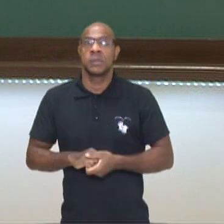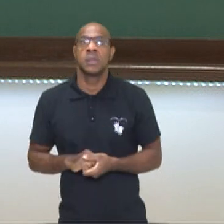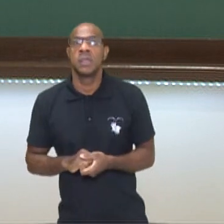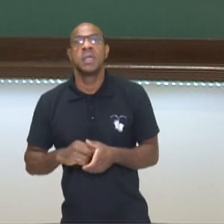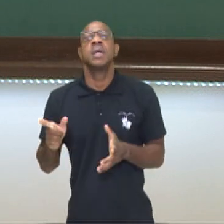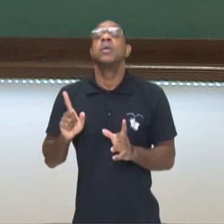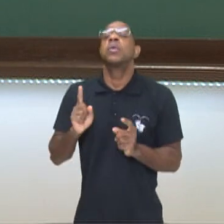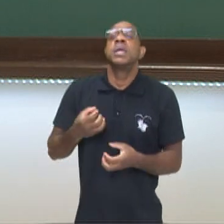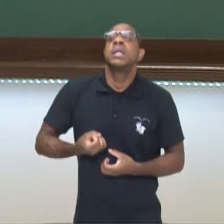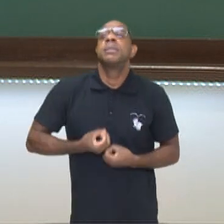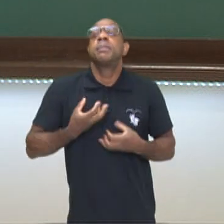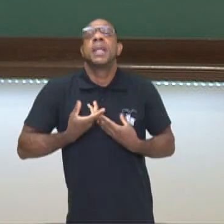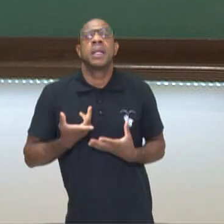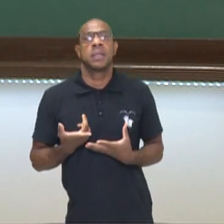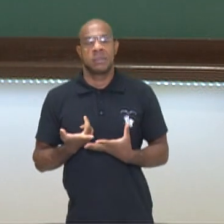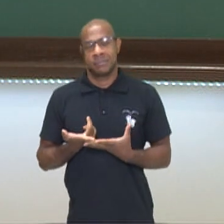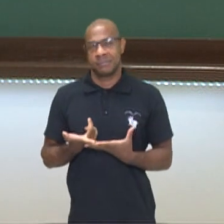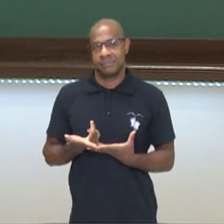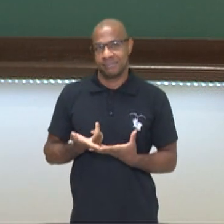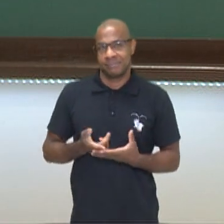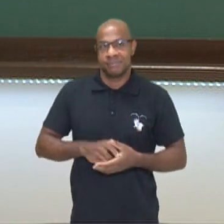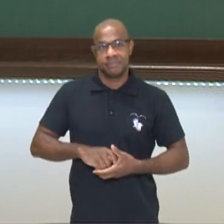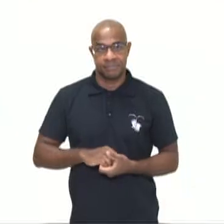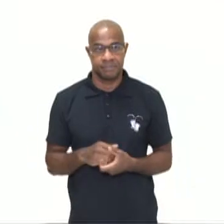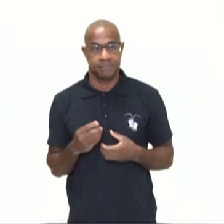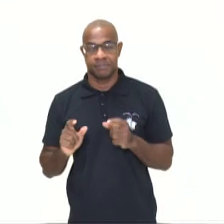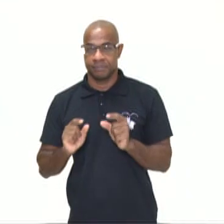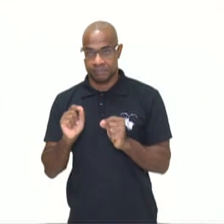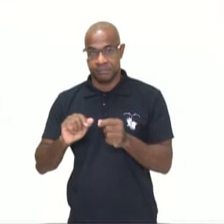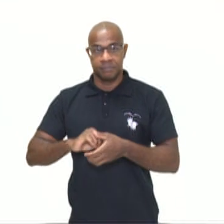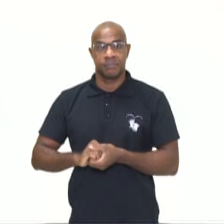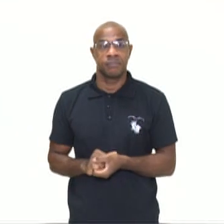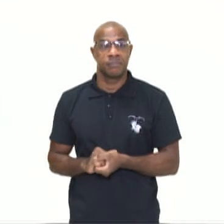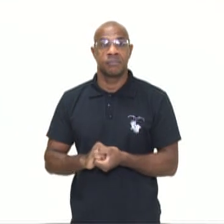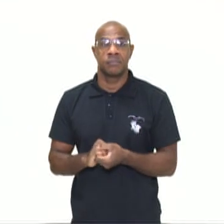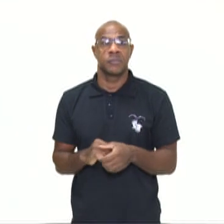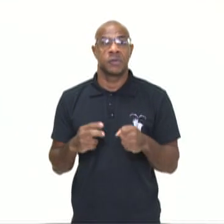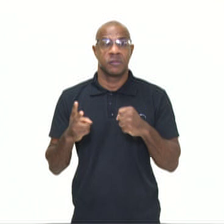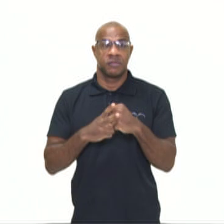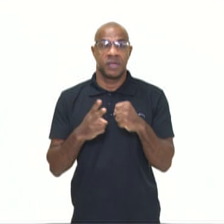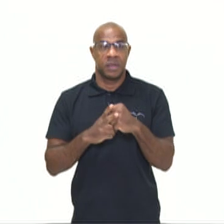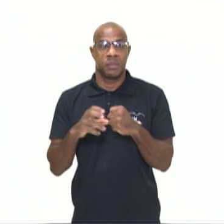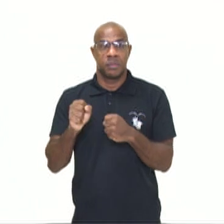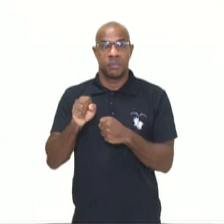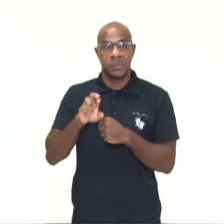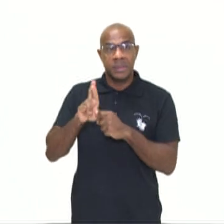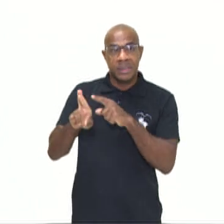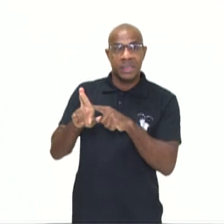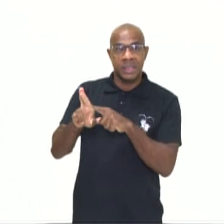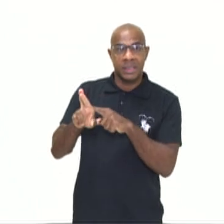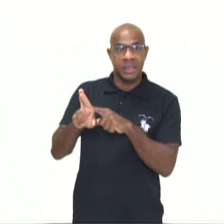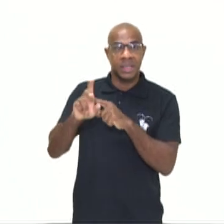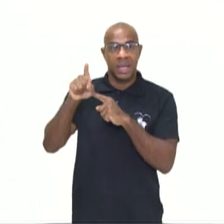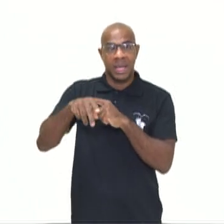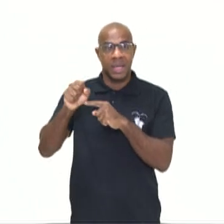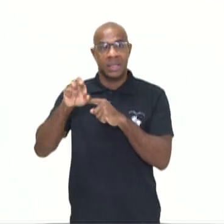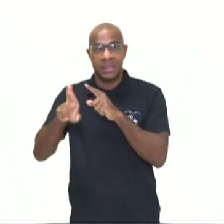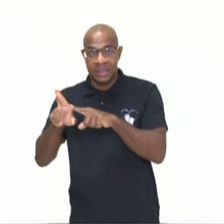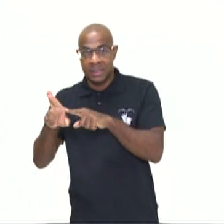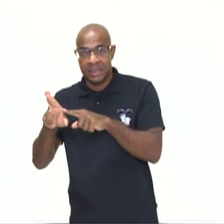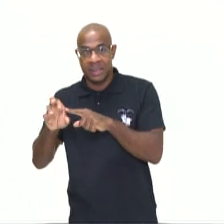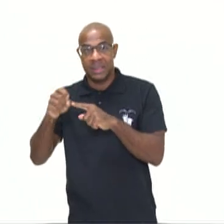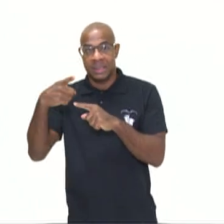expressam? Vamos lá. Letra A, o verbo é ser, são. Letra B, os